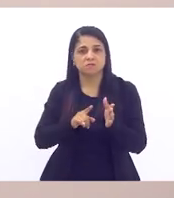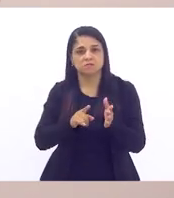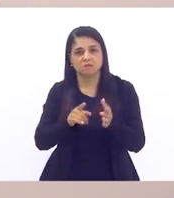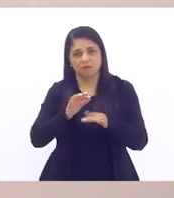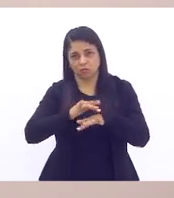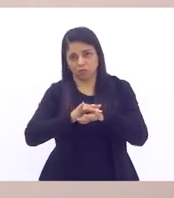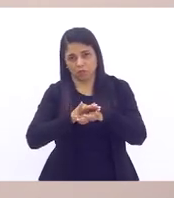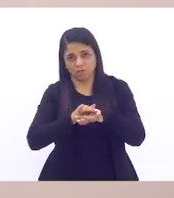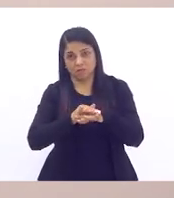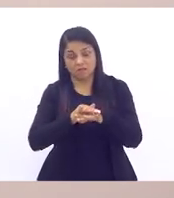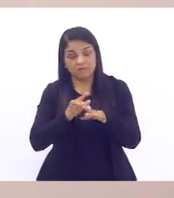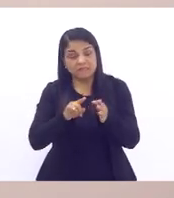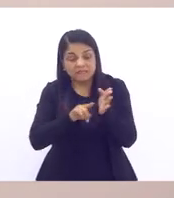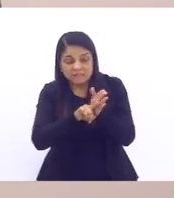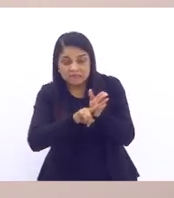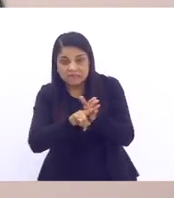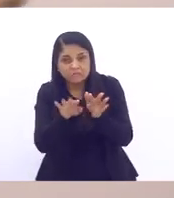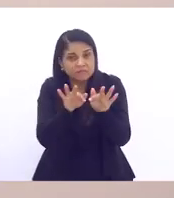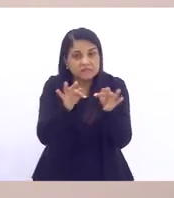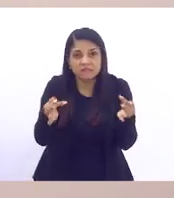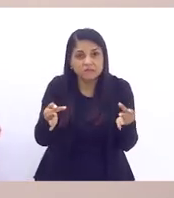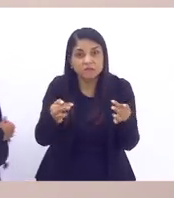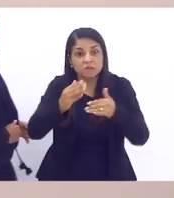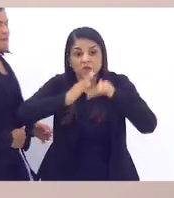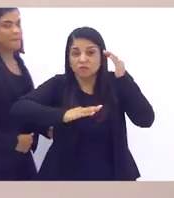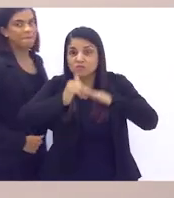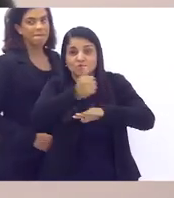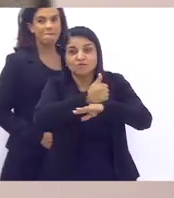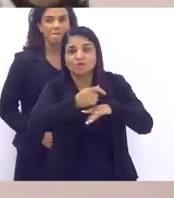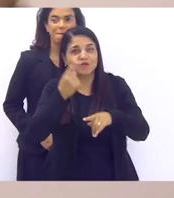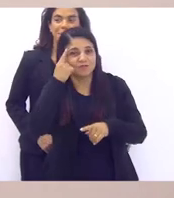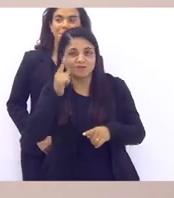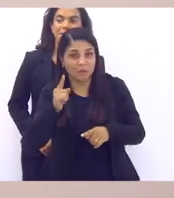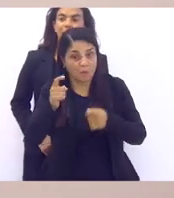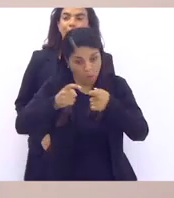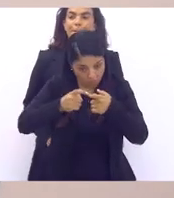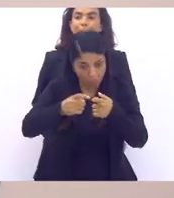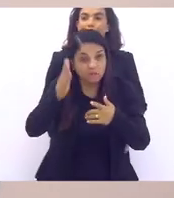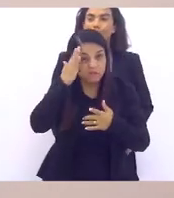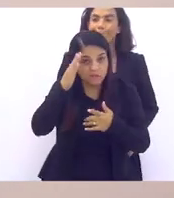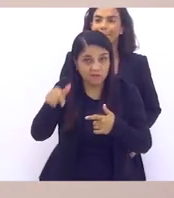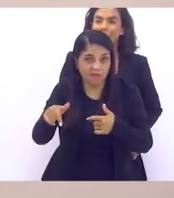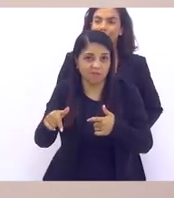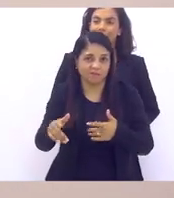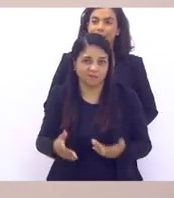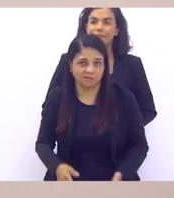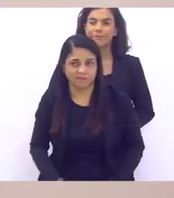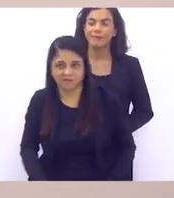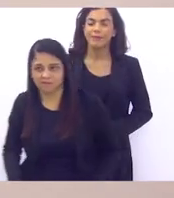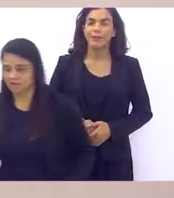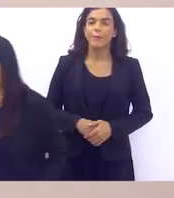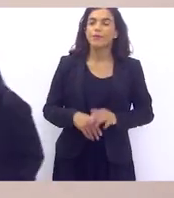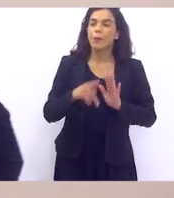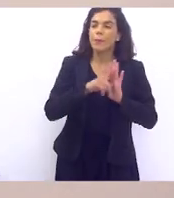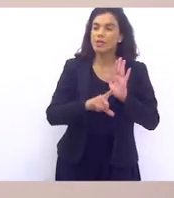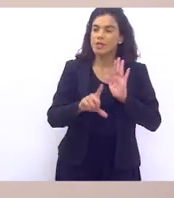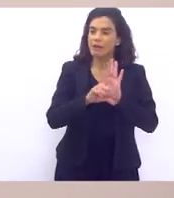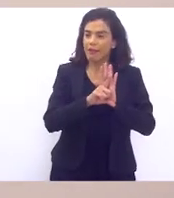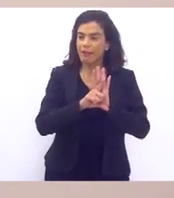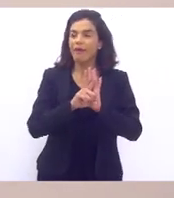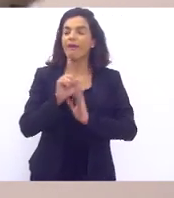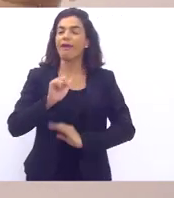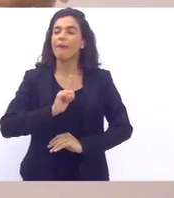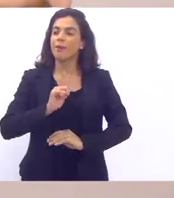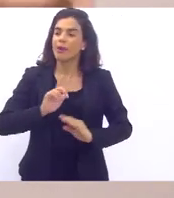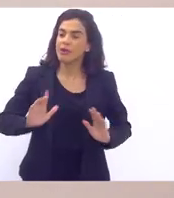mas que muitos profissionais da saúde não sabe os médicos sabem fazer mas o profissional não sabe então um dos projetos de lei é para